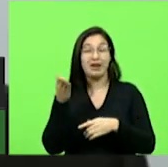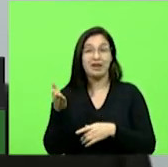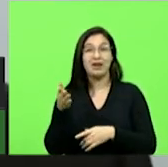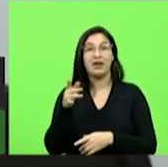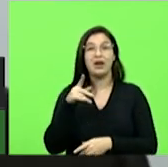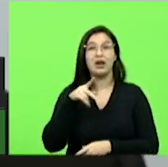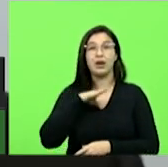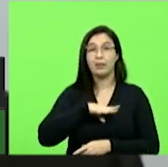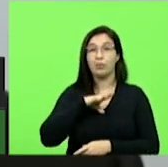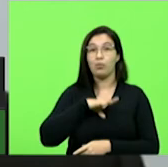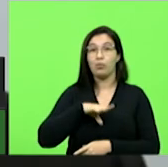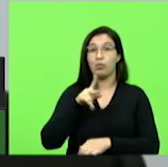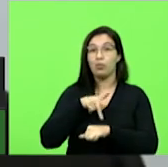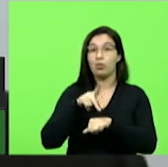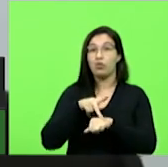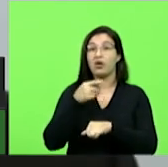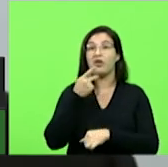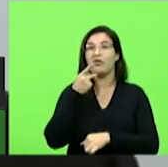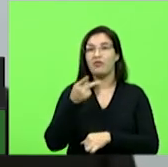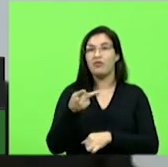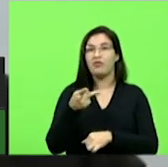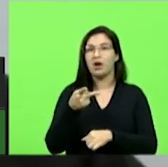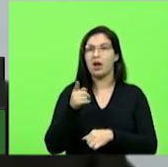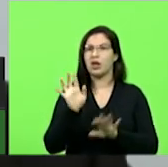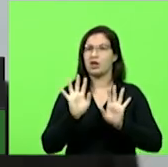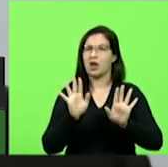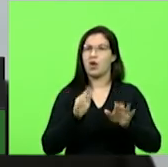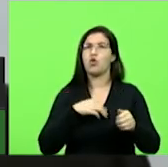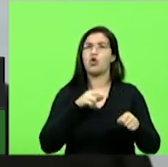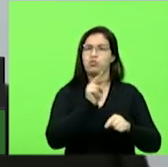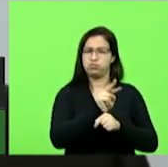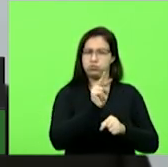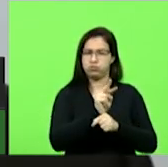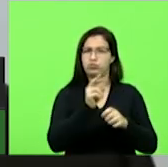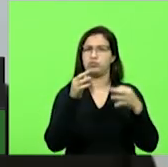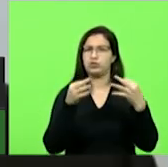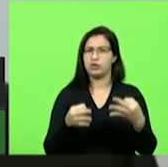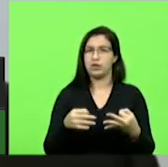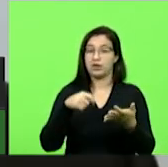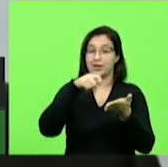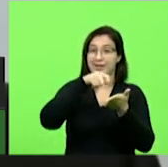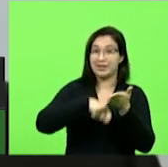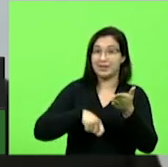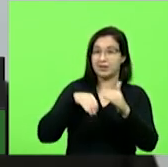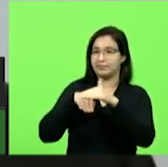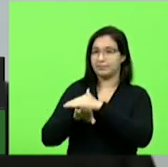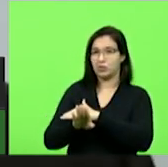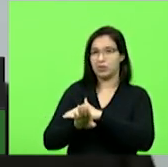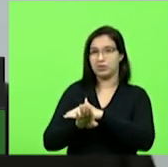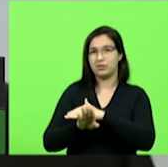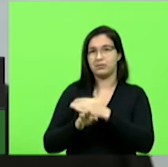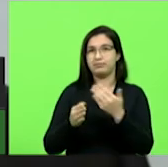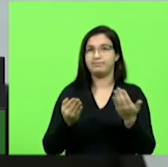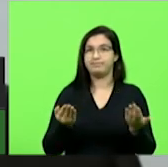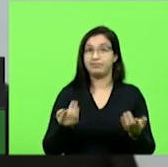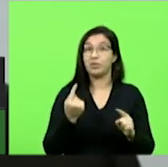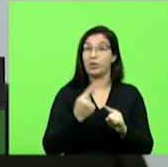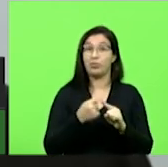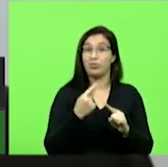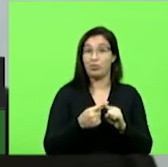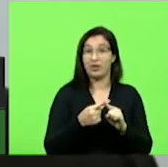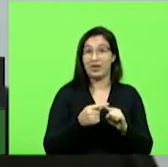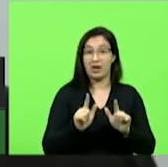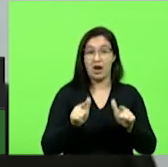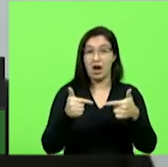vou proteger os navios. Aí pegava um documento, assinava, colocava na gaveta. É para inglês ver, porque não ia ter